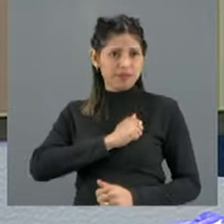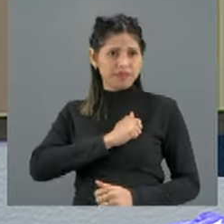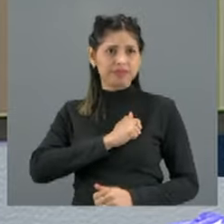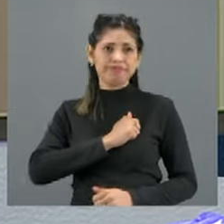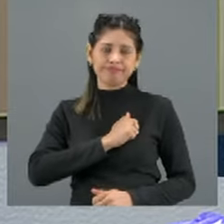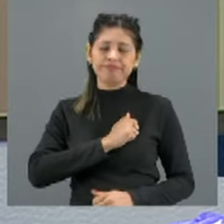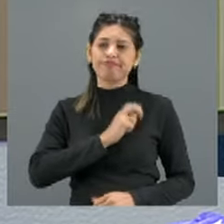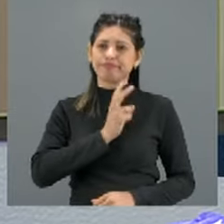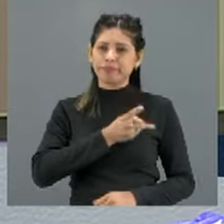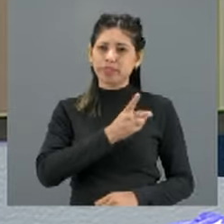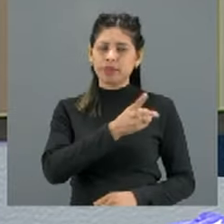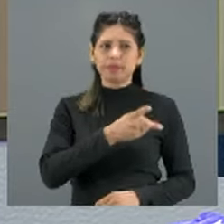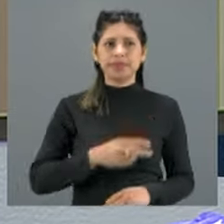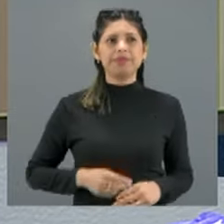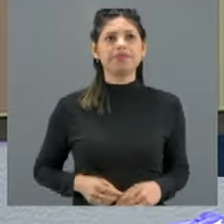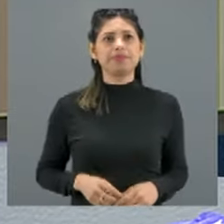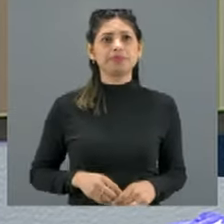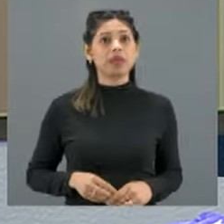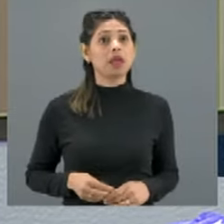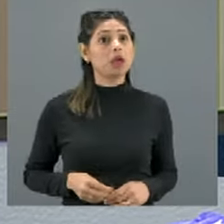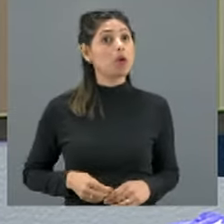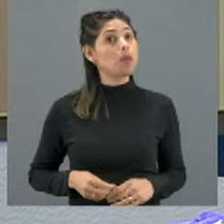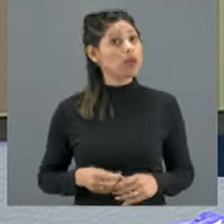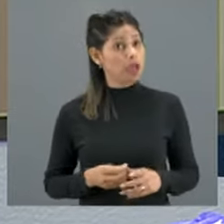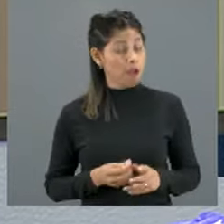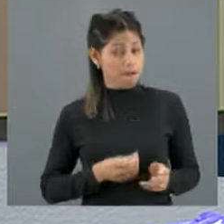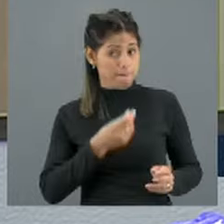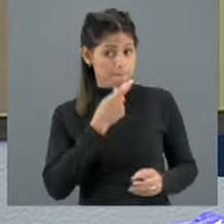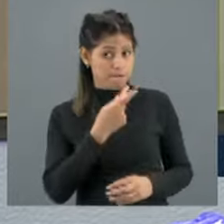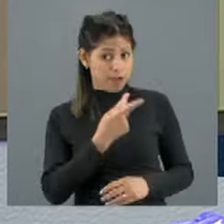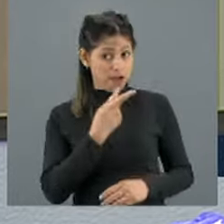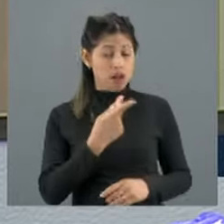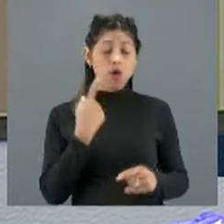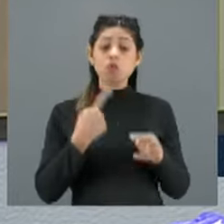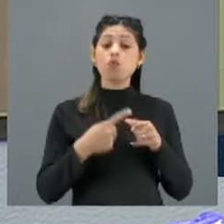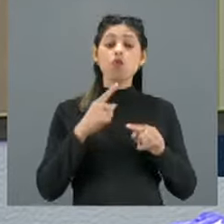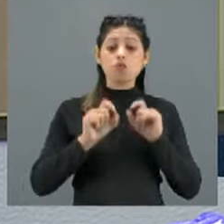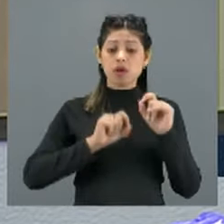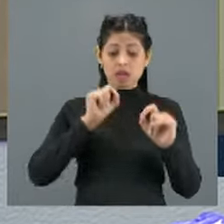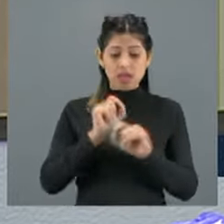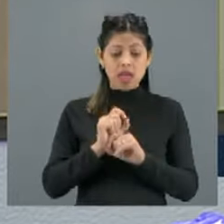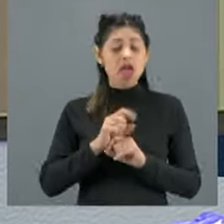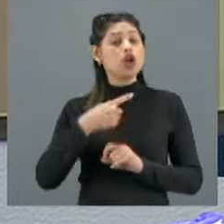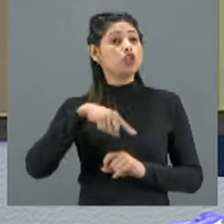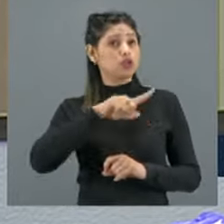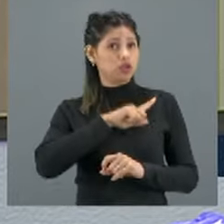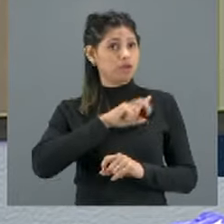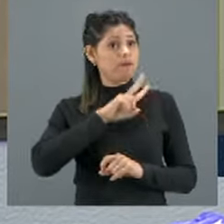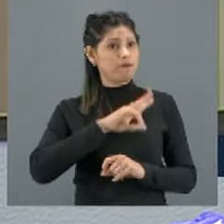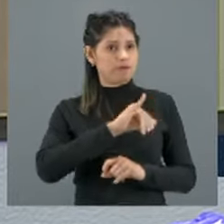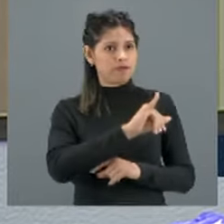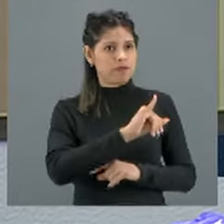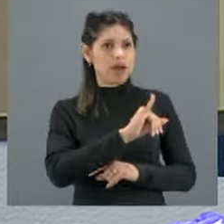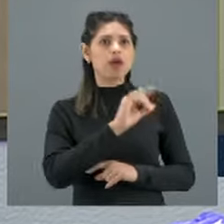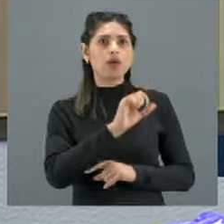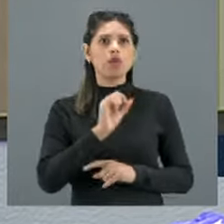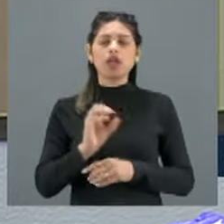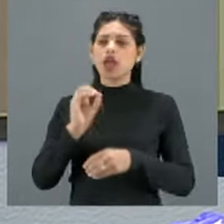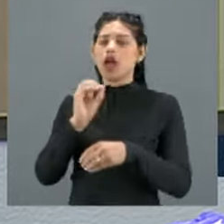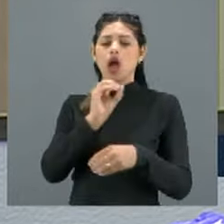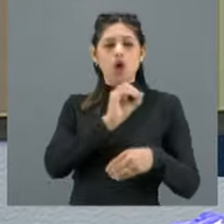Que nós falara para atrás da FUNAI e da ZUNG, a ZUNG não deixa para vir para